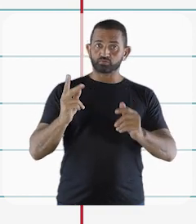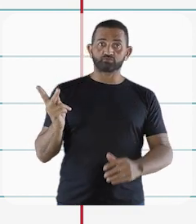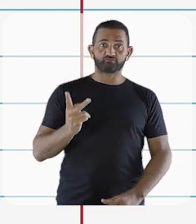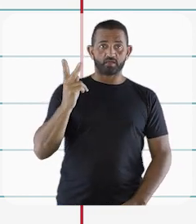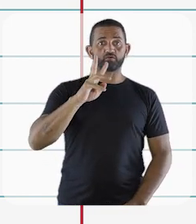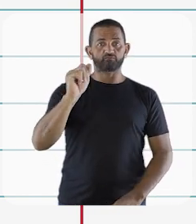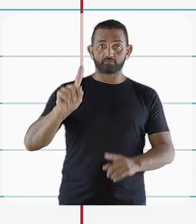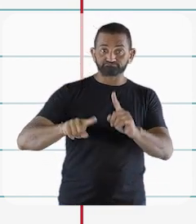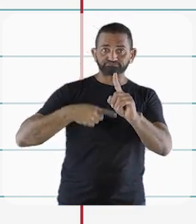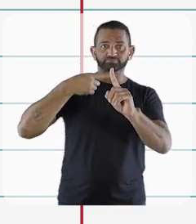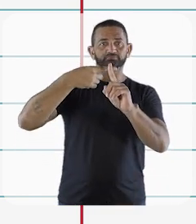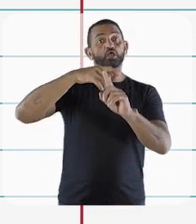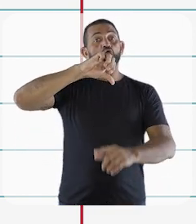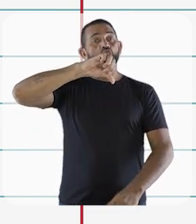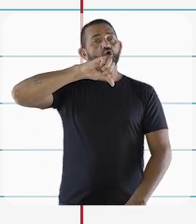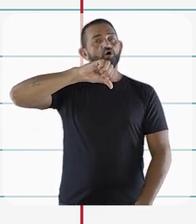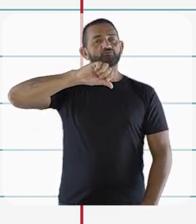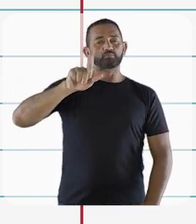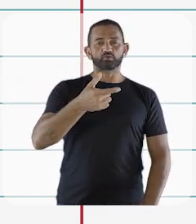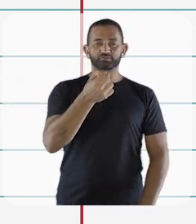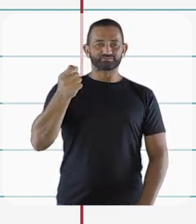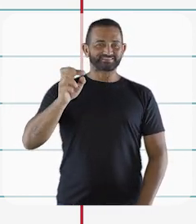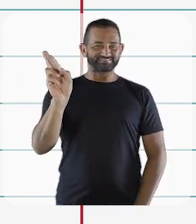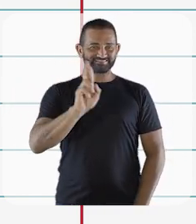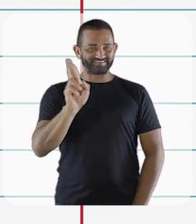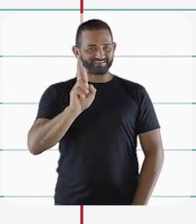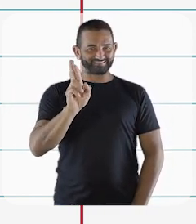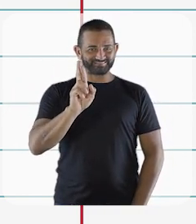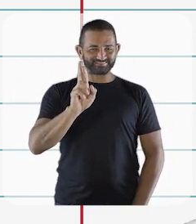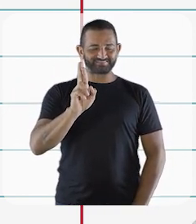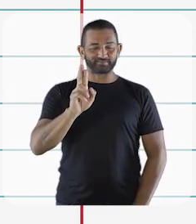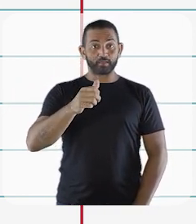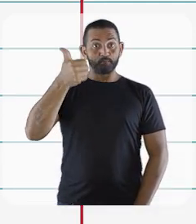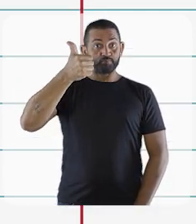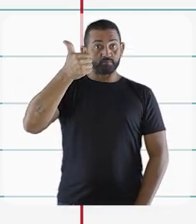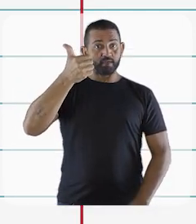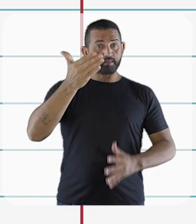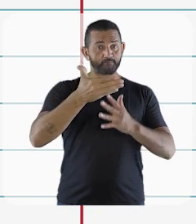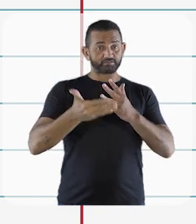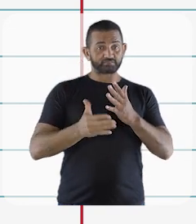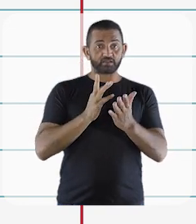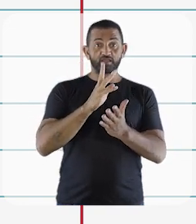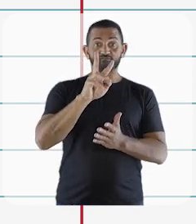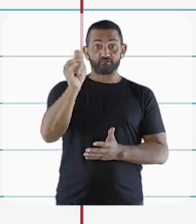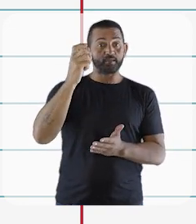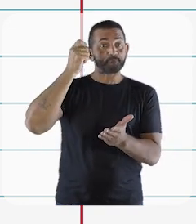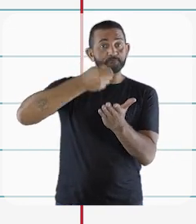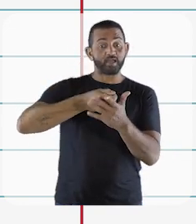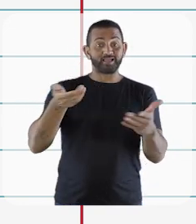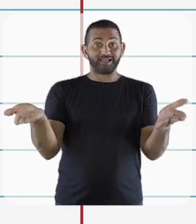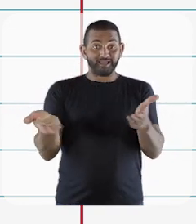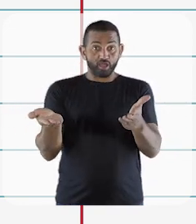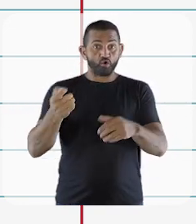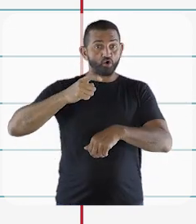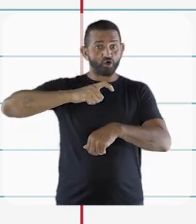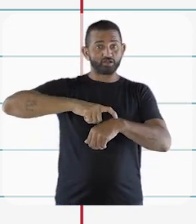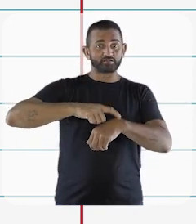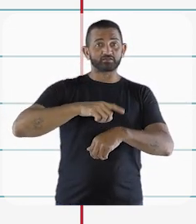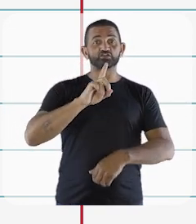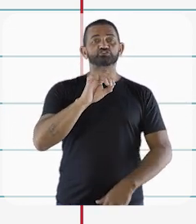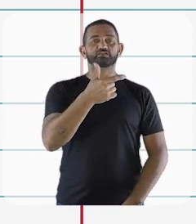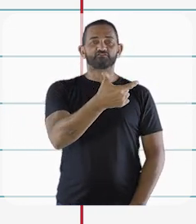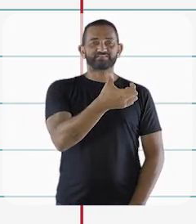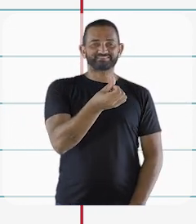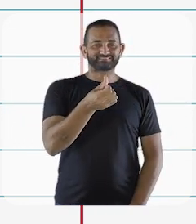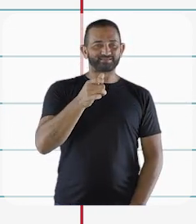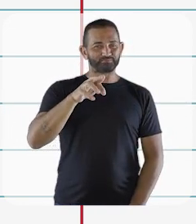os valores podem chegar a R$ 9.200. E a primeira parcela já será paga agora, no